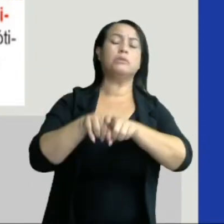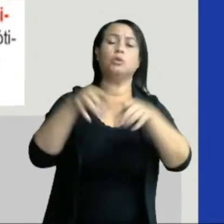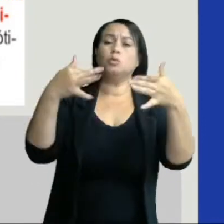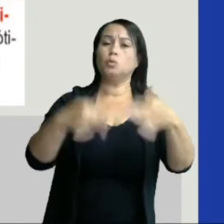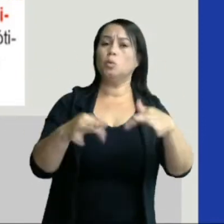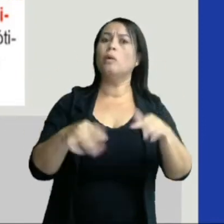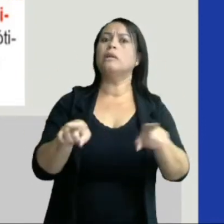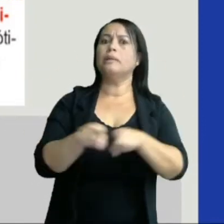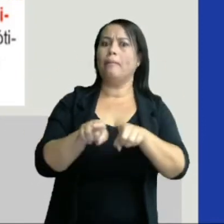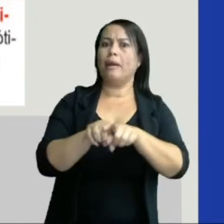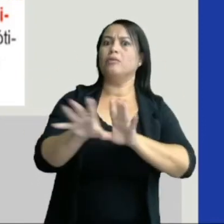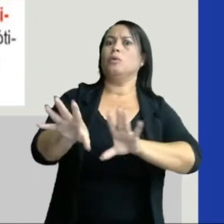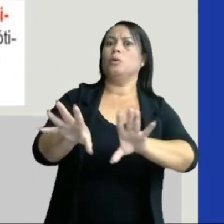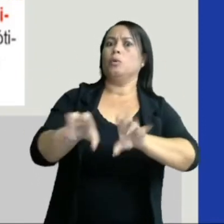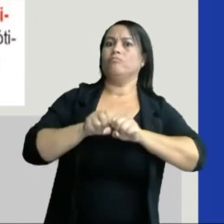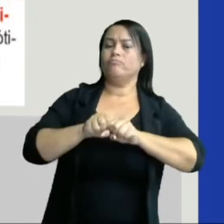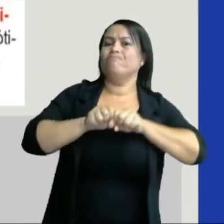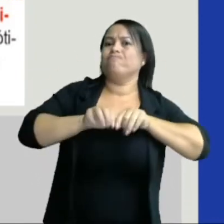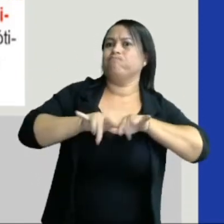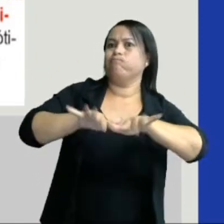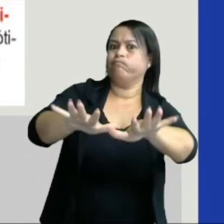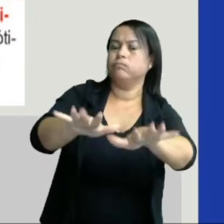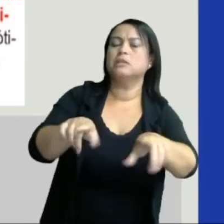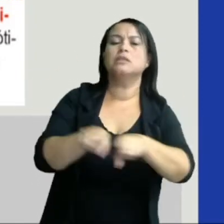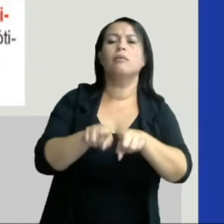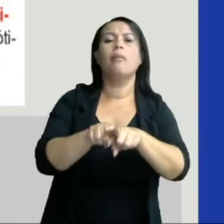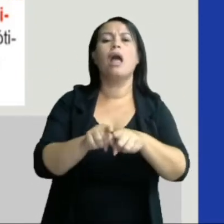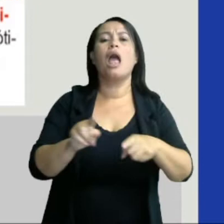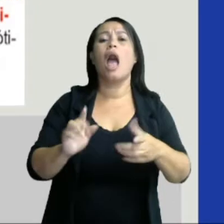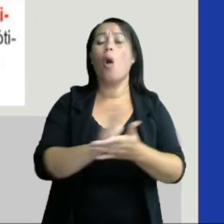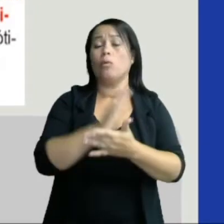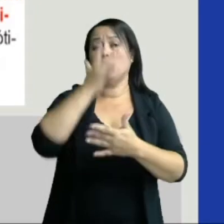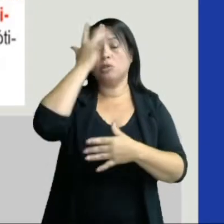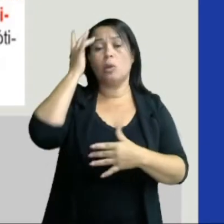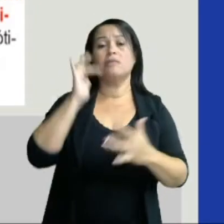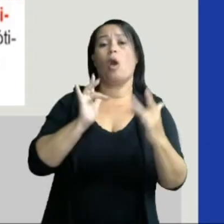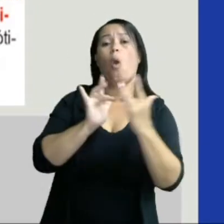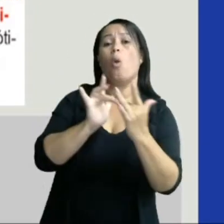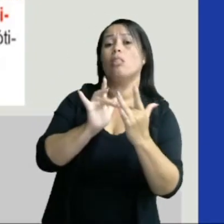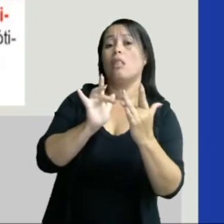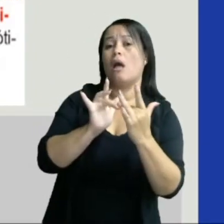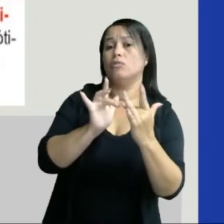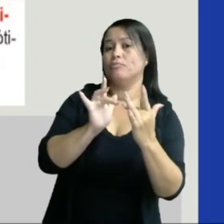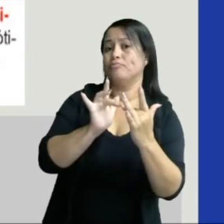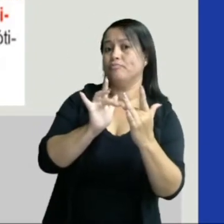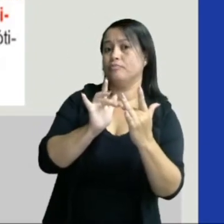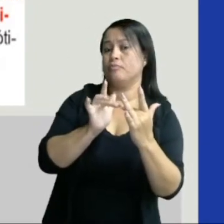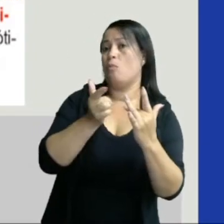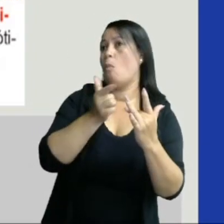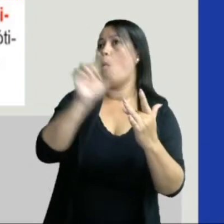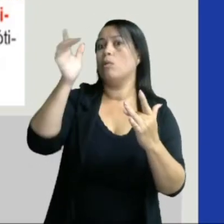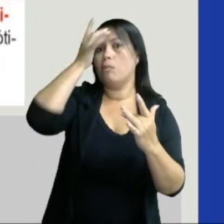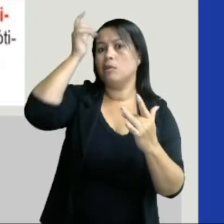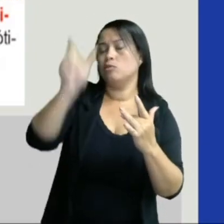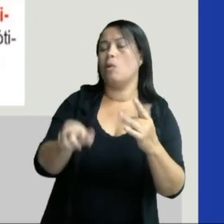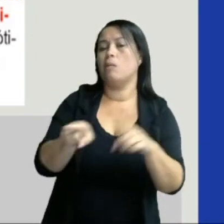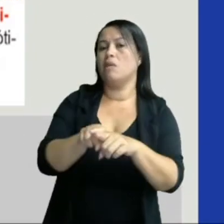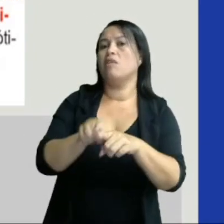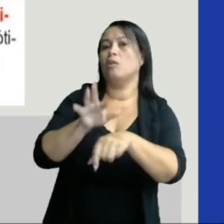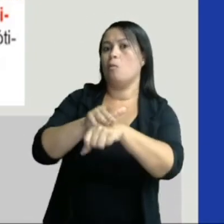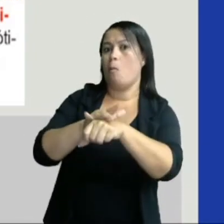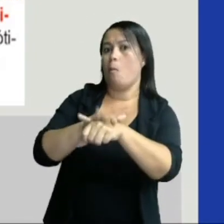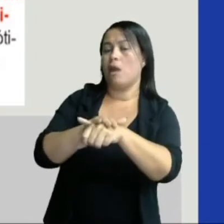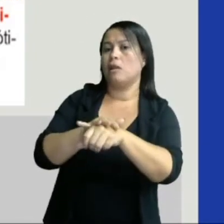muito contagiosas, né? E, inclusive, as pessoas que têm contato com um indivíduo infectado com a